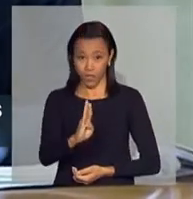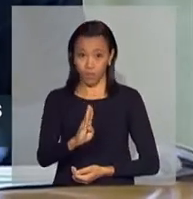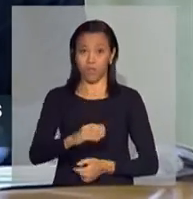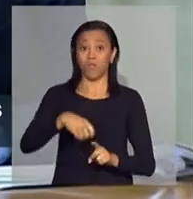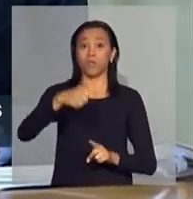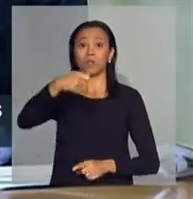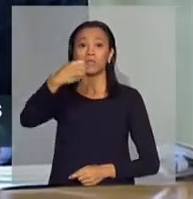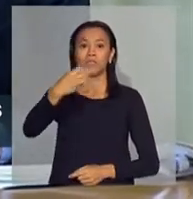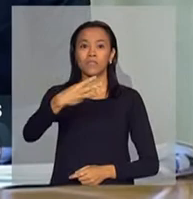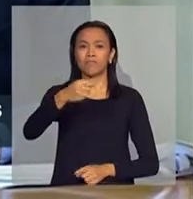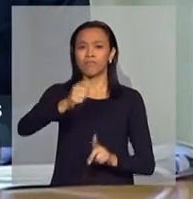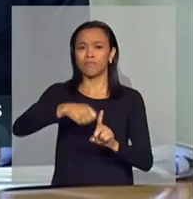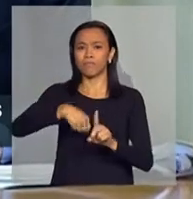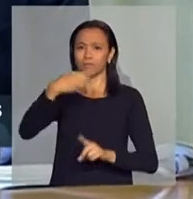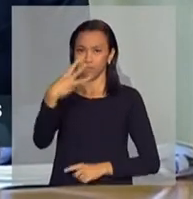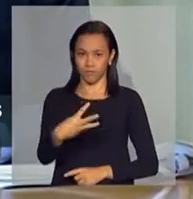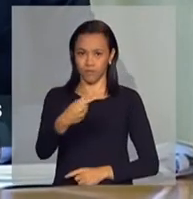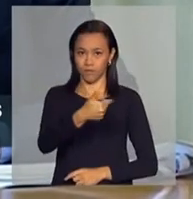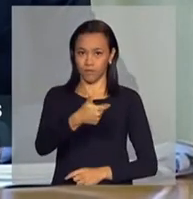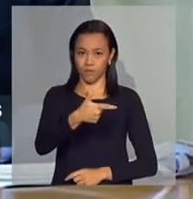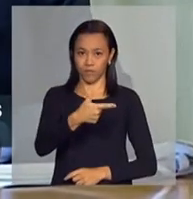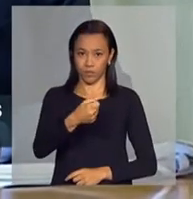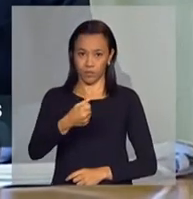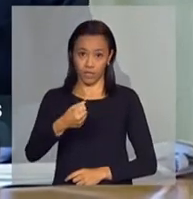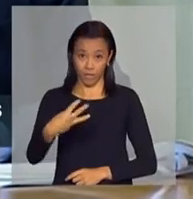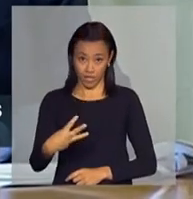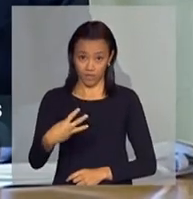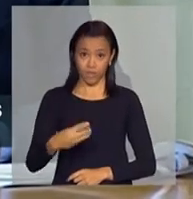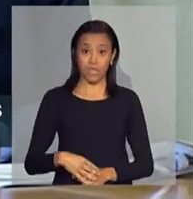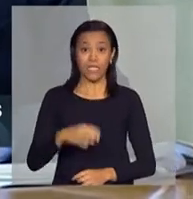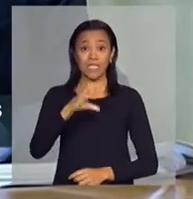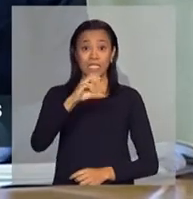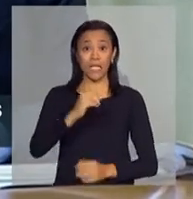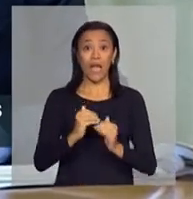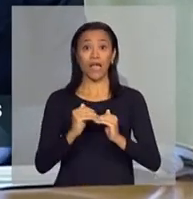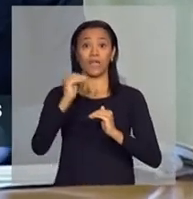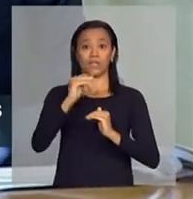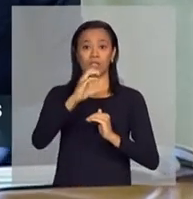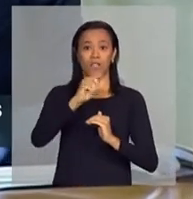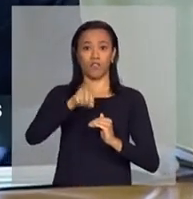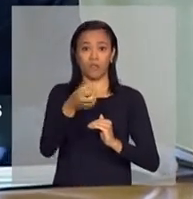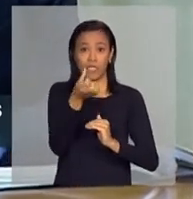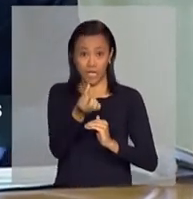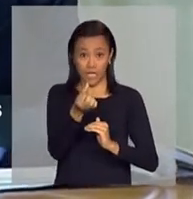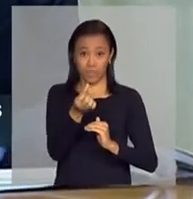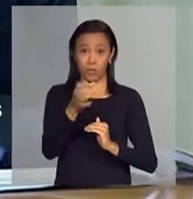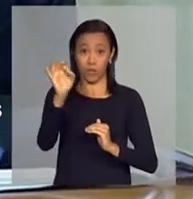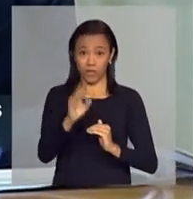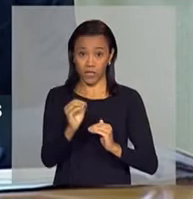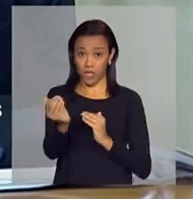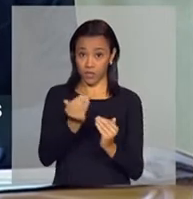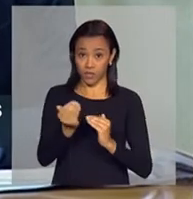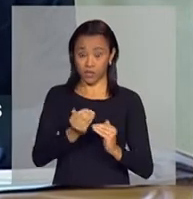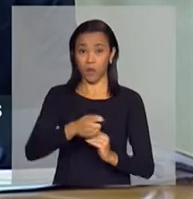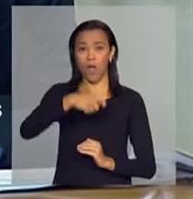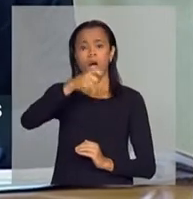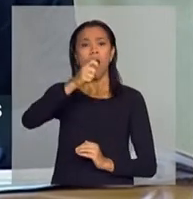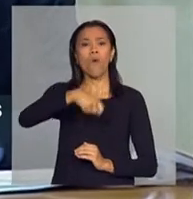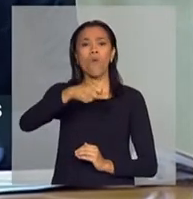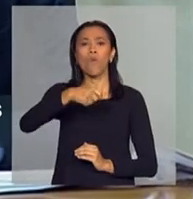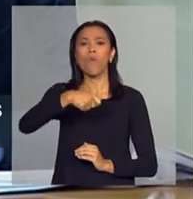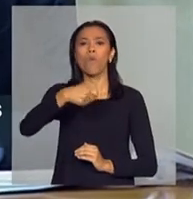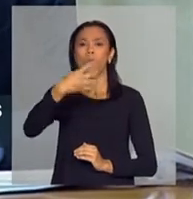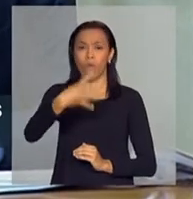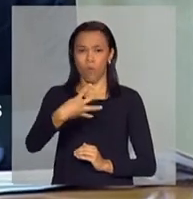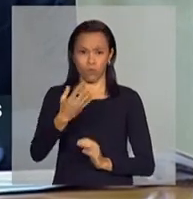2013 o PIB cresceu 06 por cento em relação ao quarto trimestre do ano